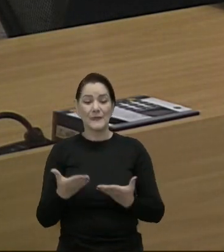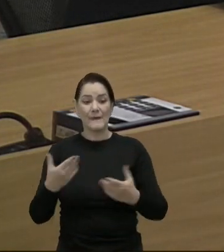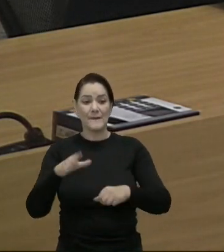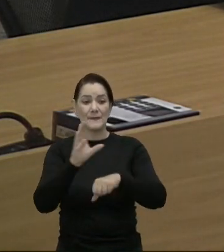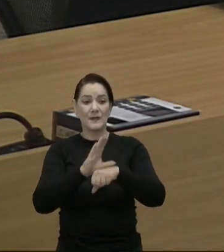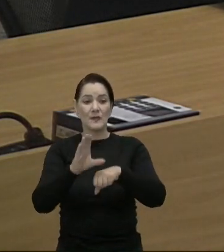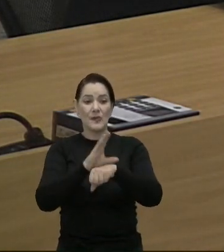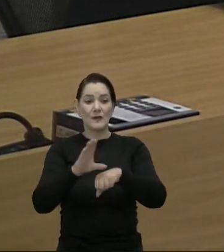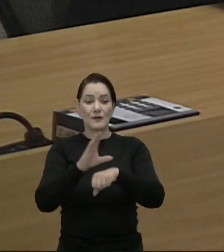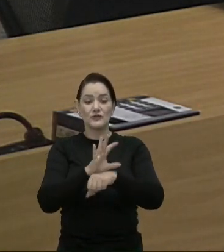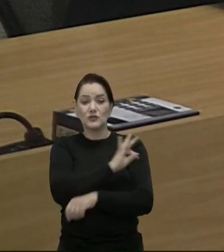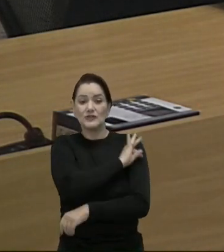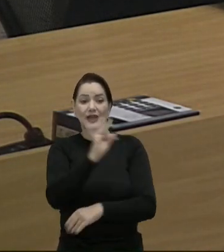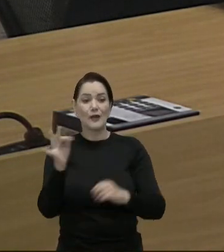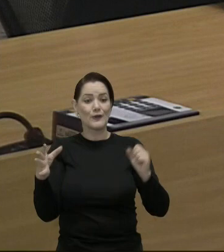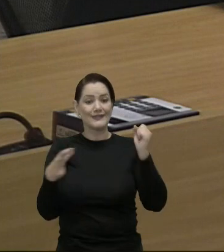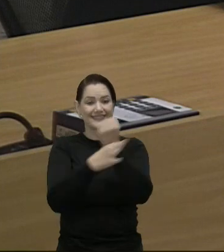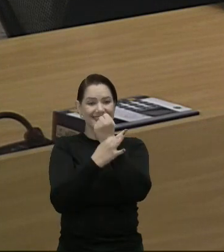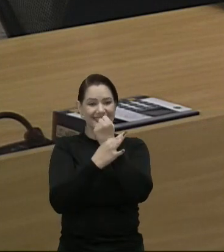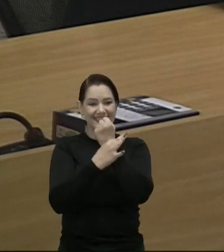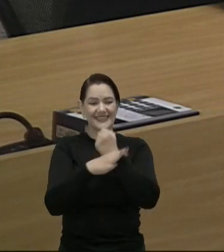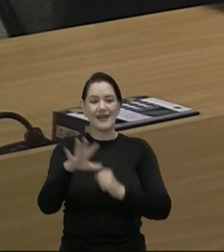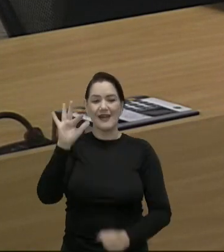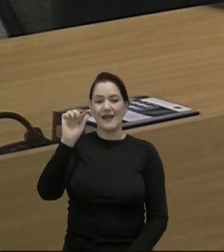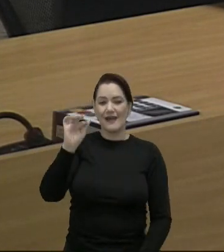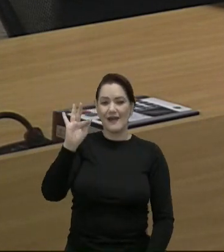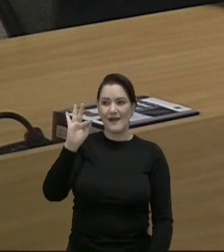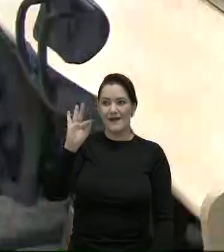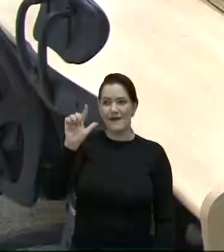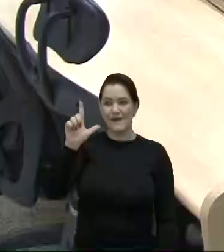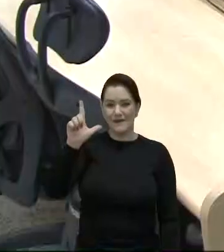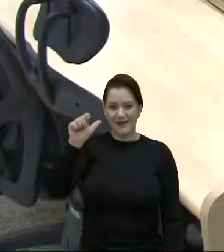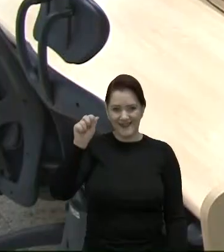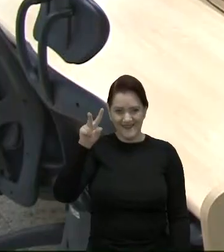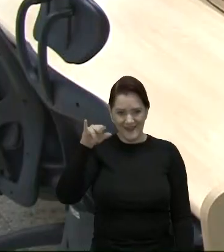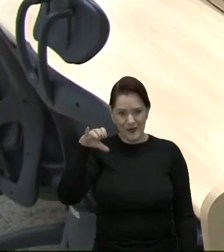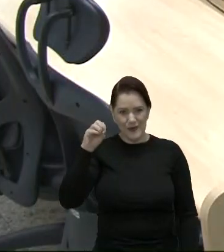de técnico de segurança. Ao Flavinho, a nossa salva de palmas.